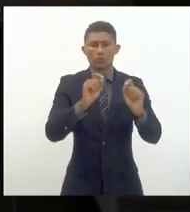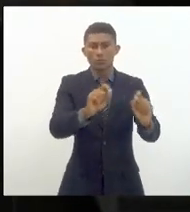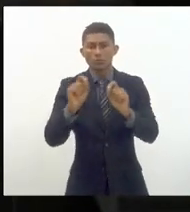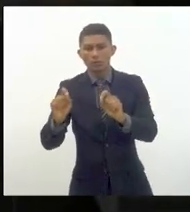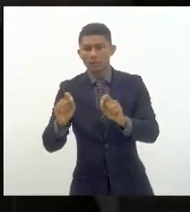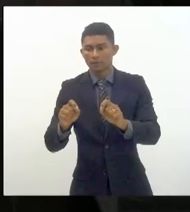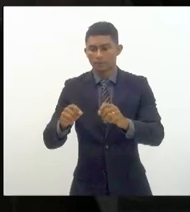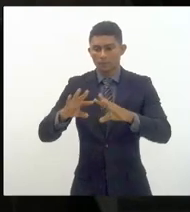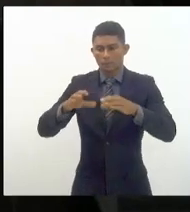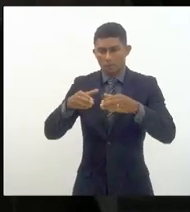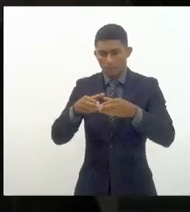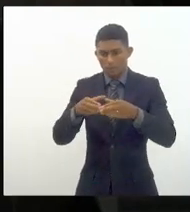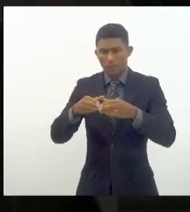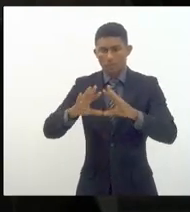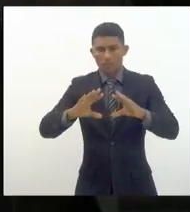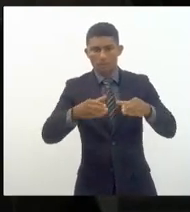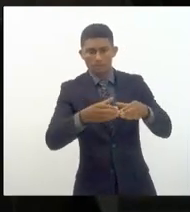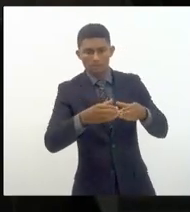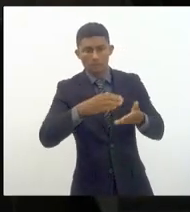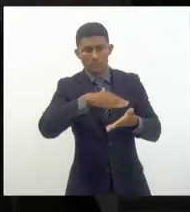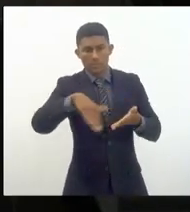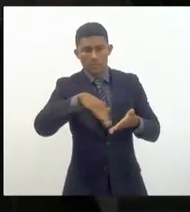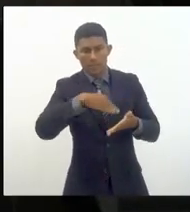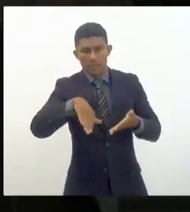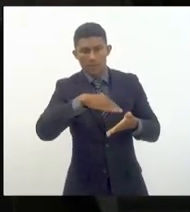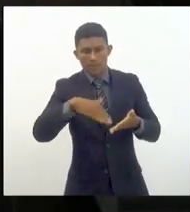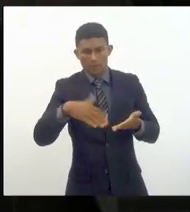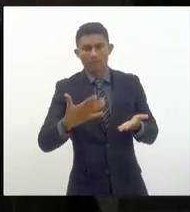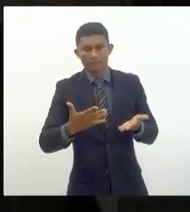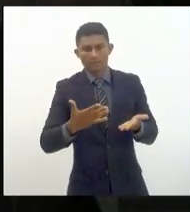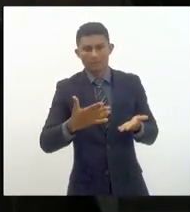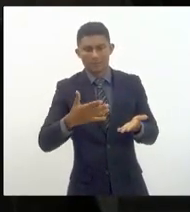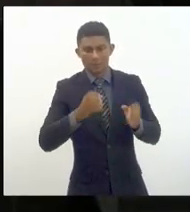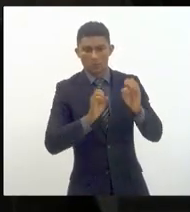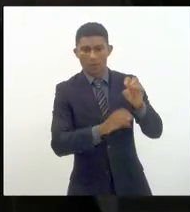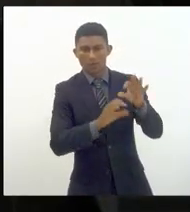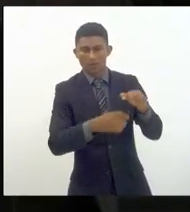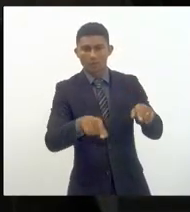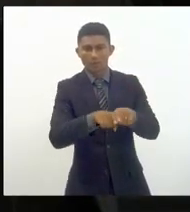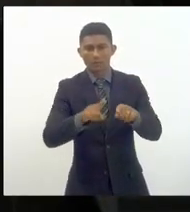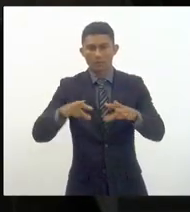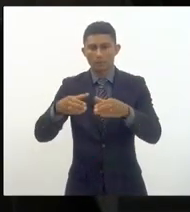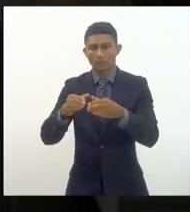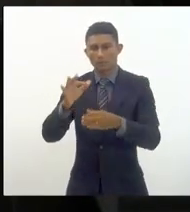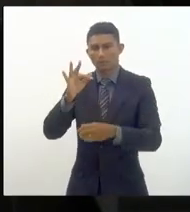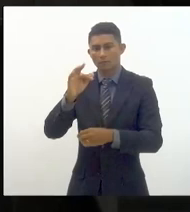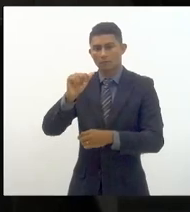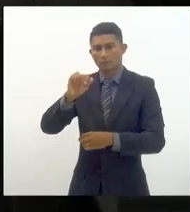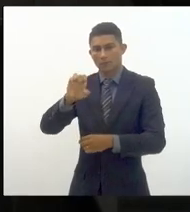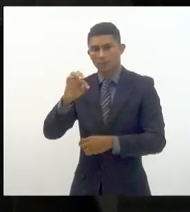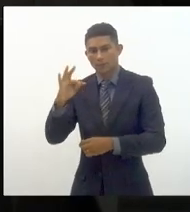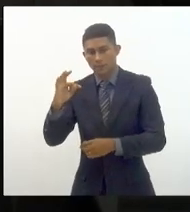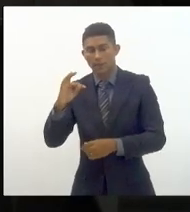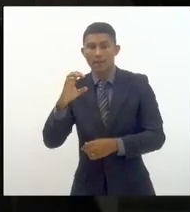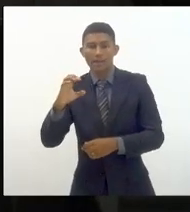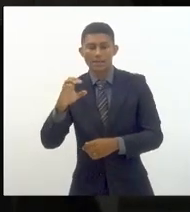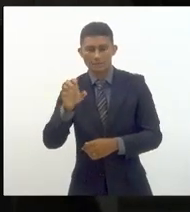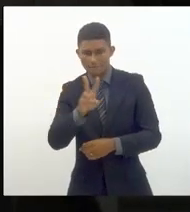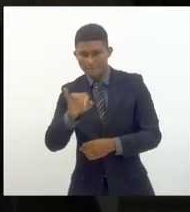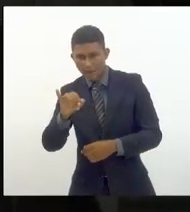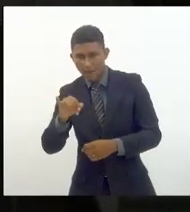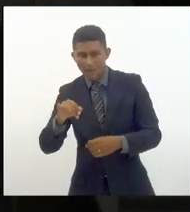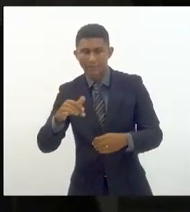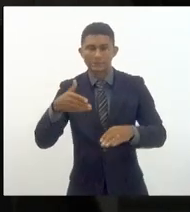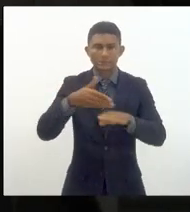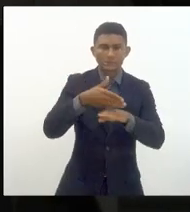participação dos dois órgãos Faetec Seduc na composição da folha mas é são aspectos que a gente pode ainda é tentar tentar pelo se